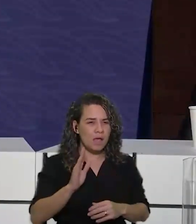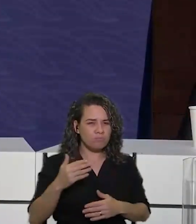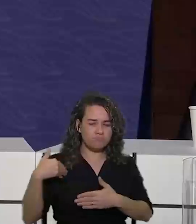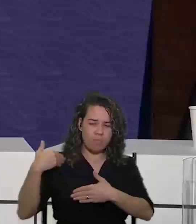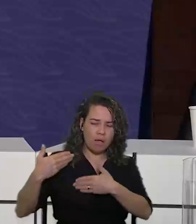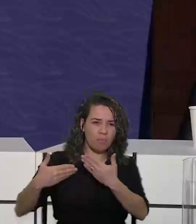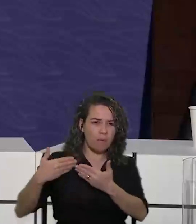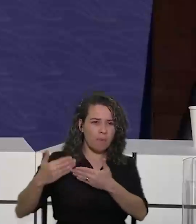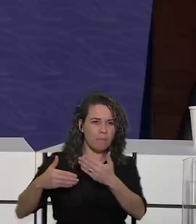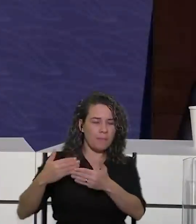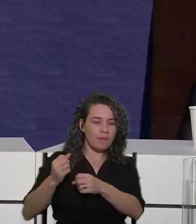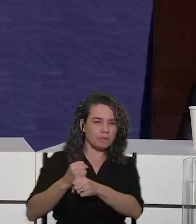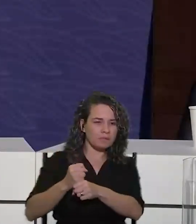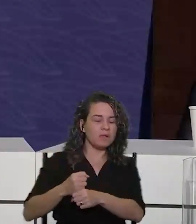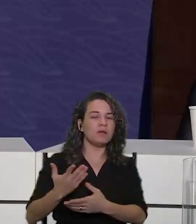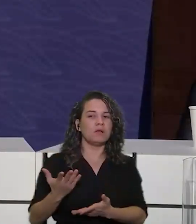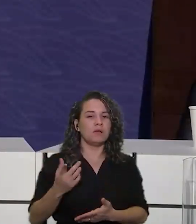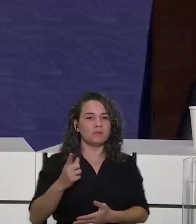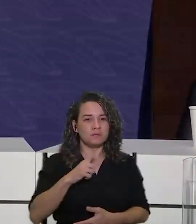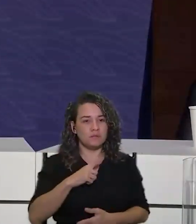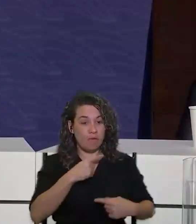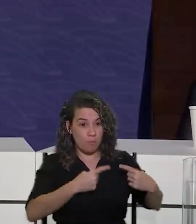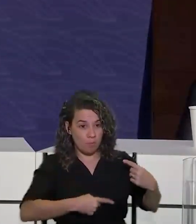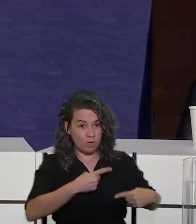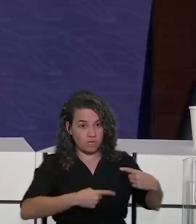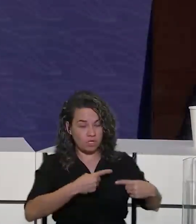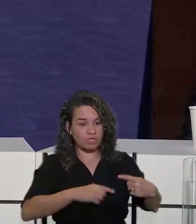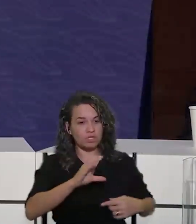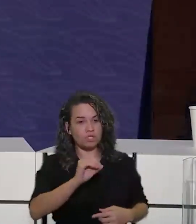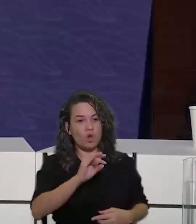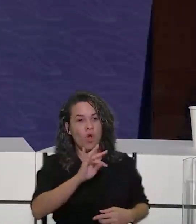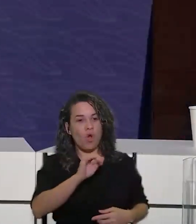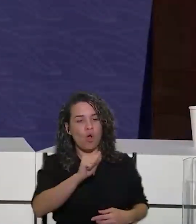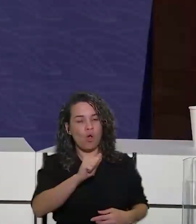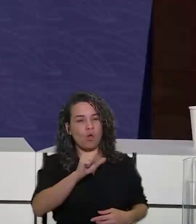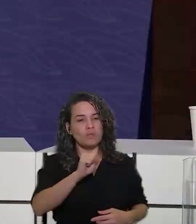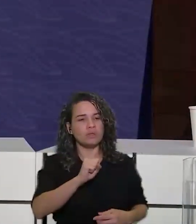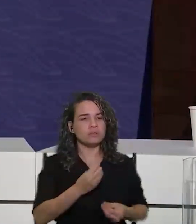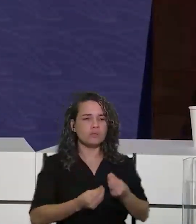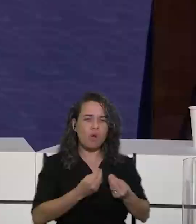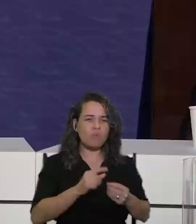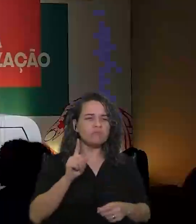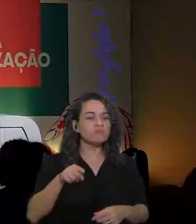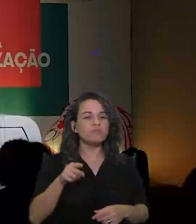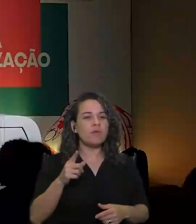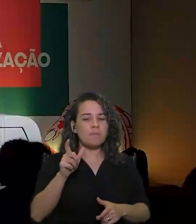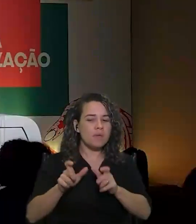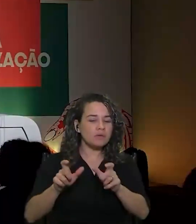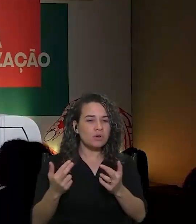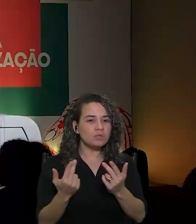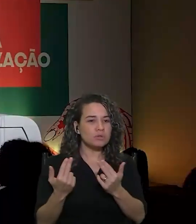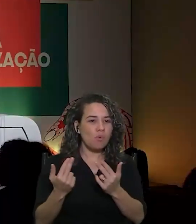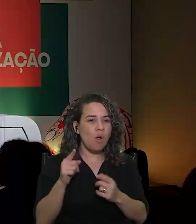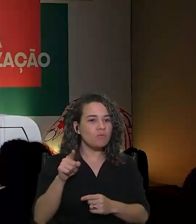da implantação da política de cotas, que se mostrou muito bem sucedida, como que você vê os seus pares que se manifestaram no passado em